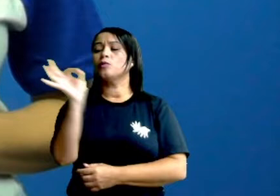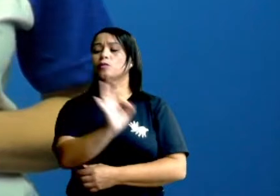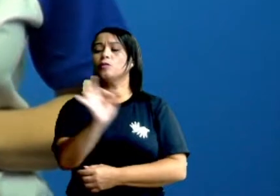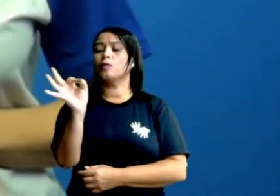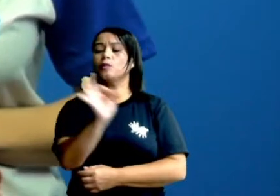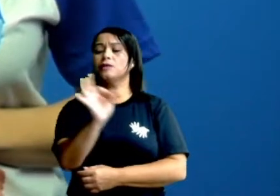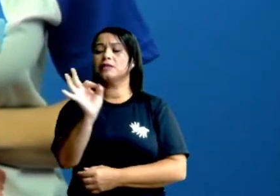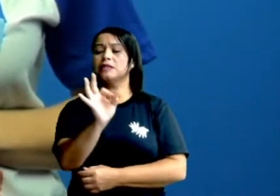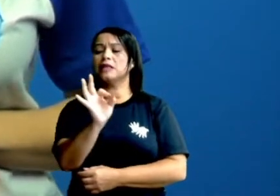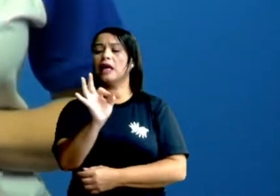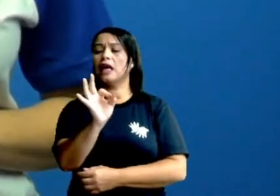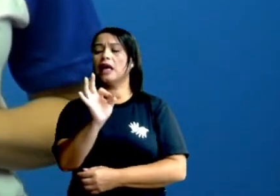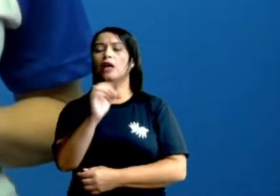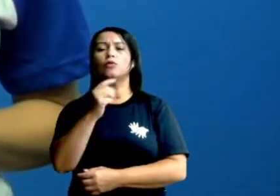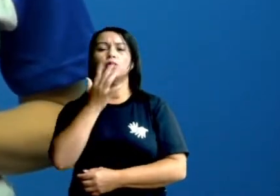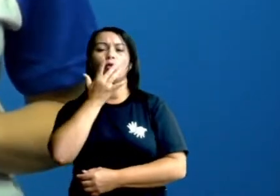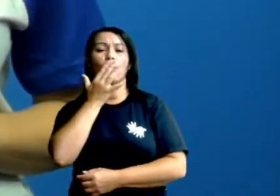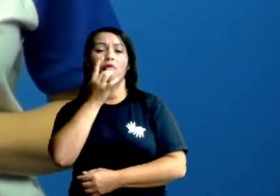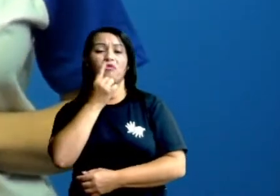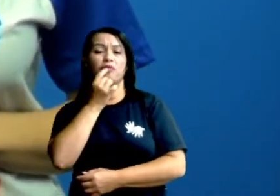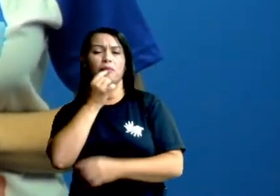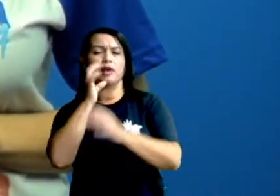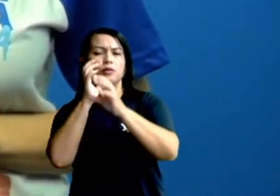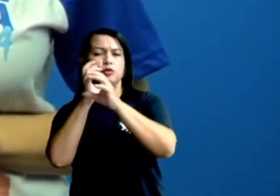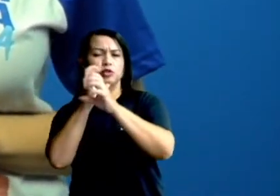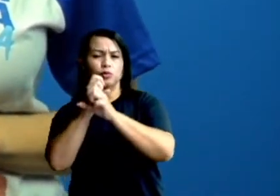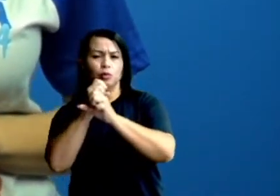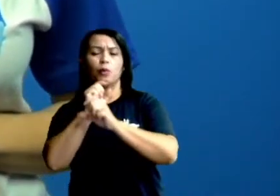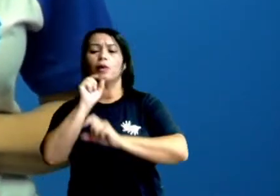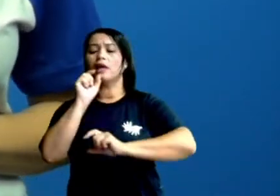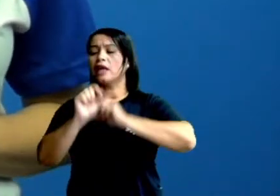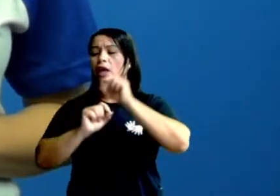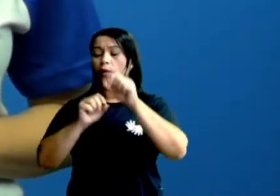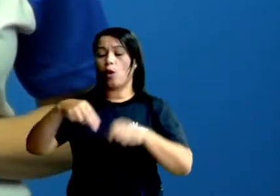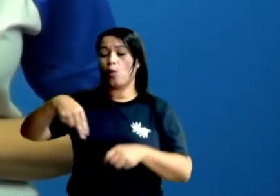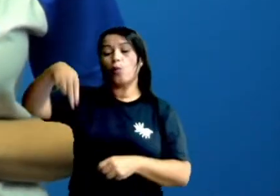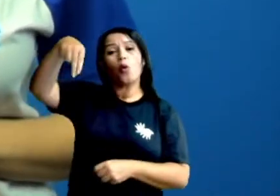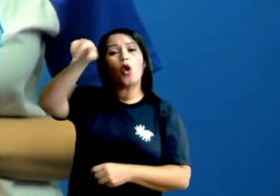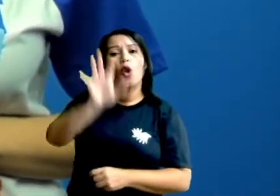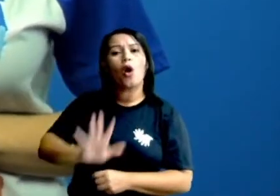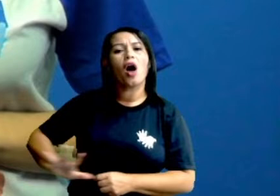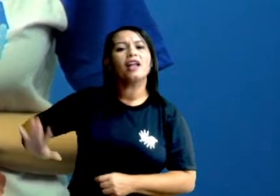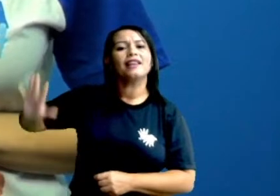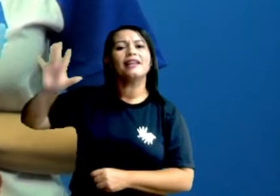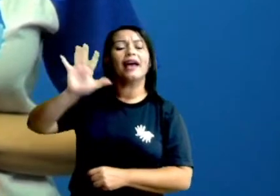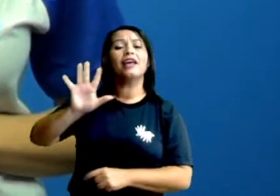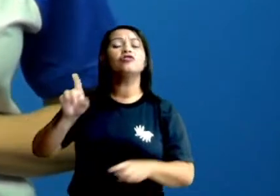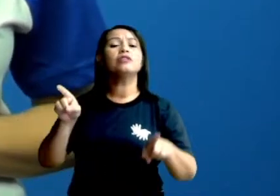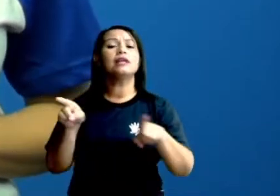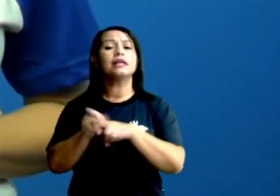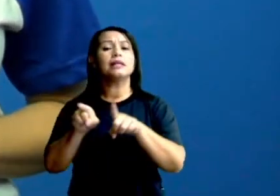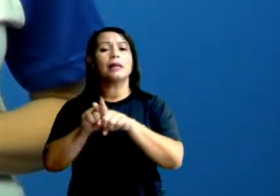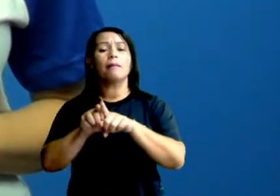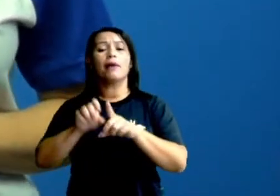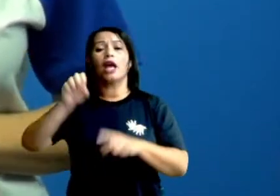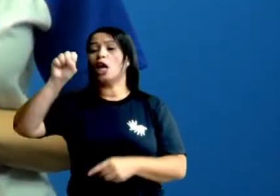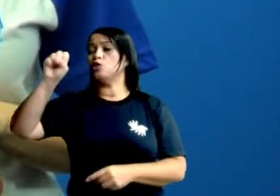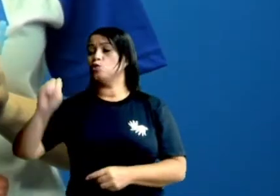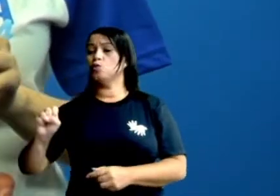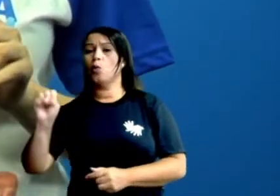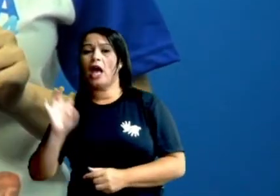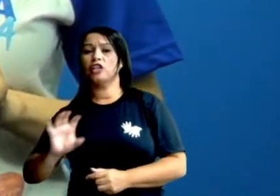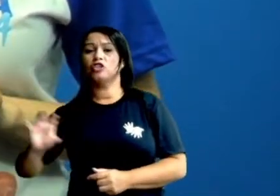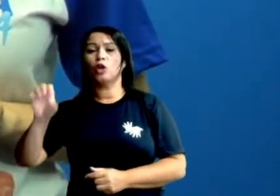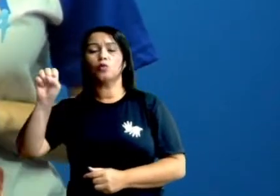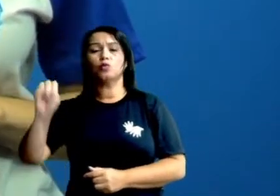parte aí de vermelho mais escuro, que seria Nordeste. E a região Sul seria